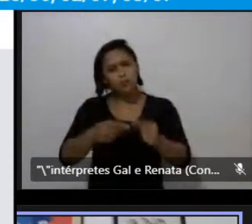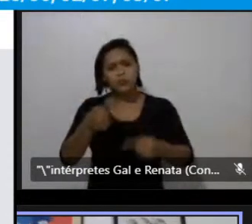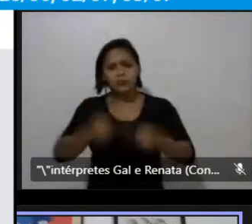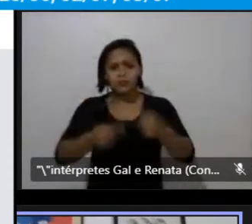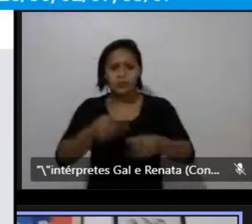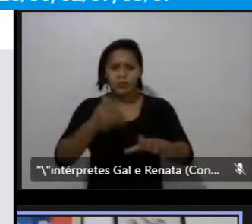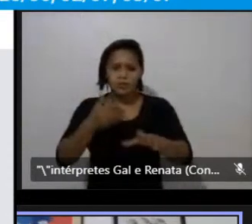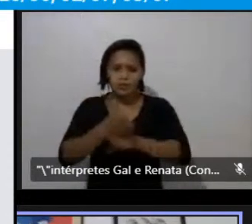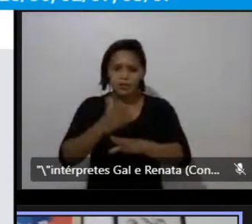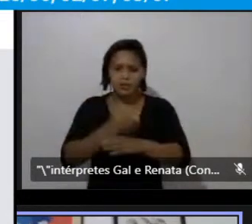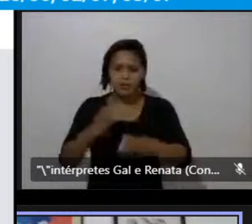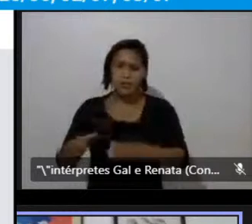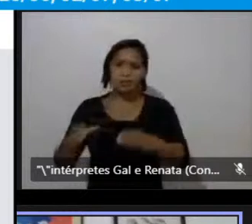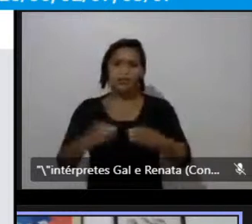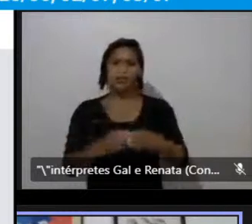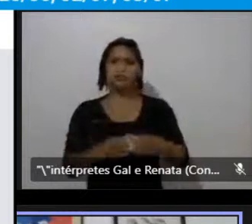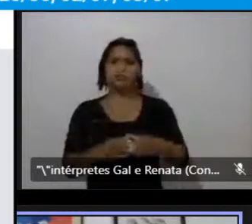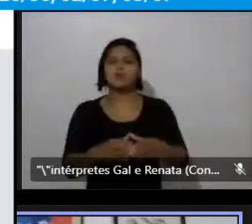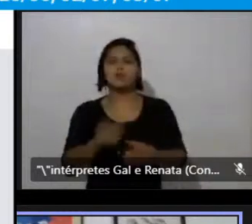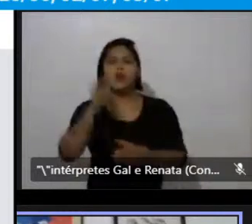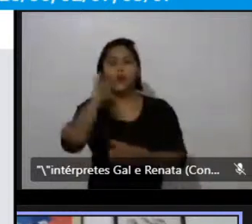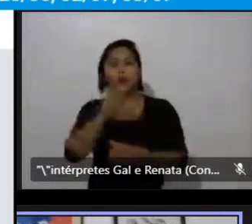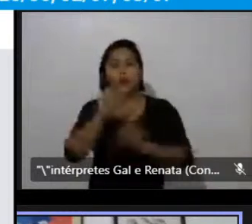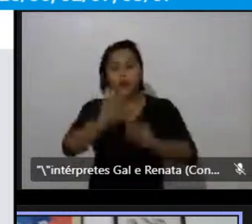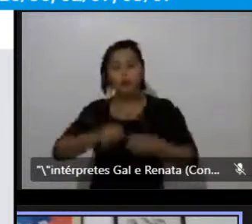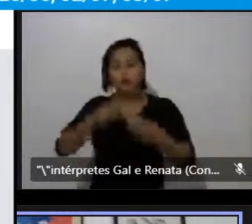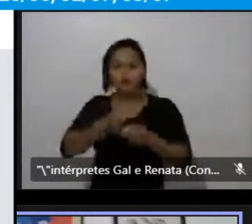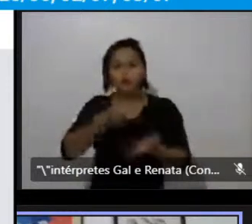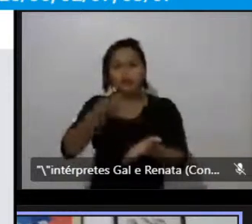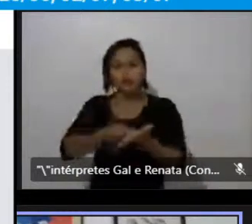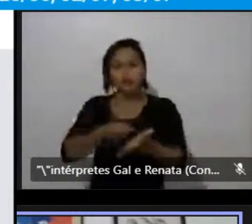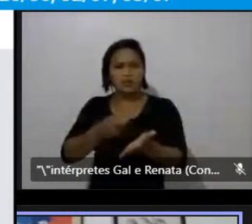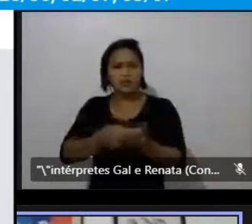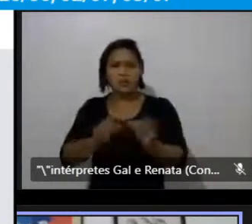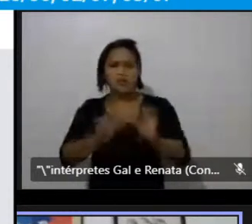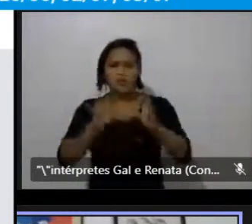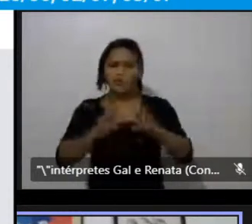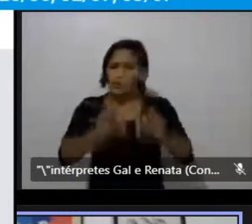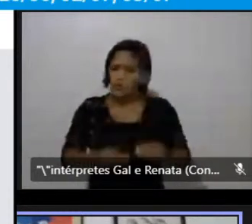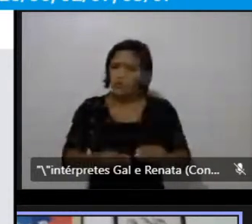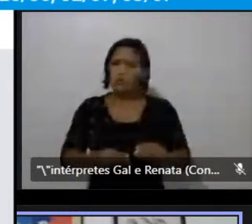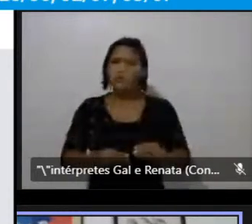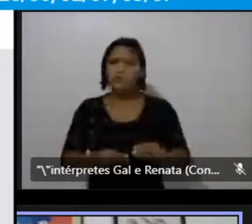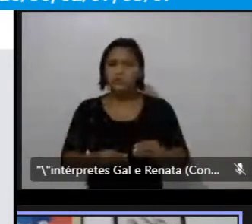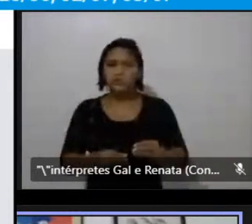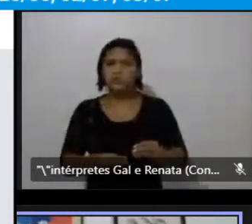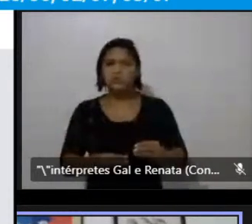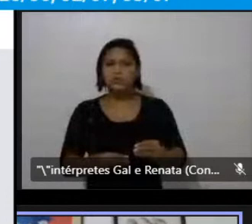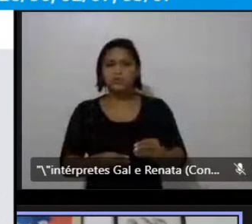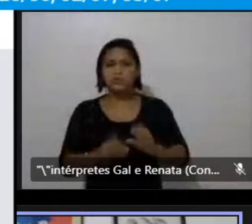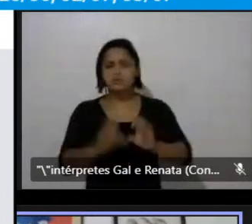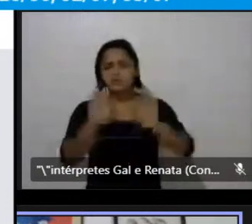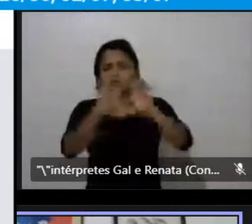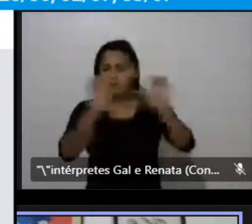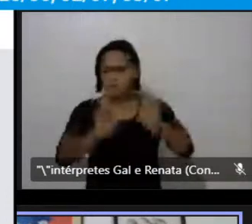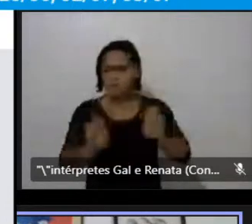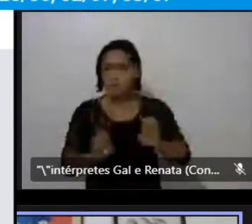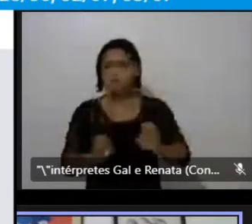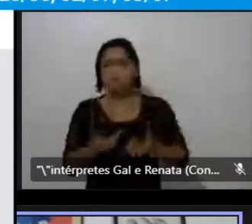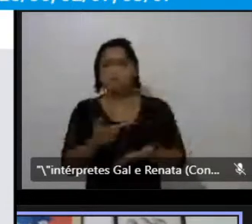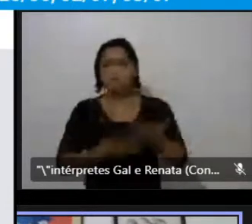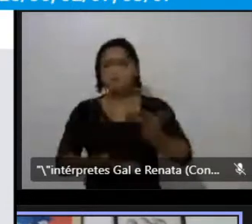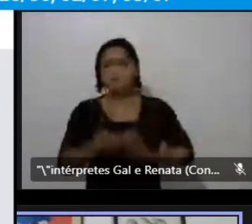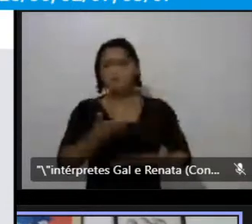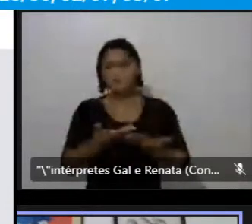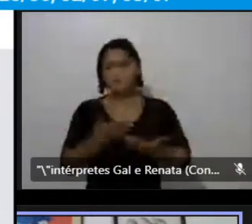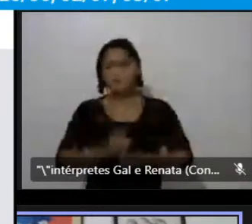dentro do coletivo feminista ou do LGBT, todas as outras pautas e demandas se estruturam, se relacionam nas suas lutas,